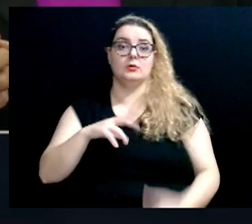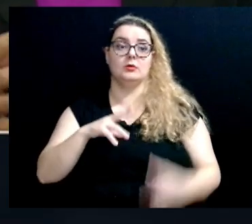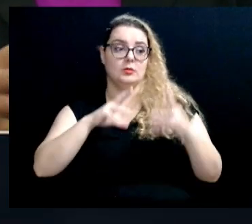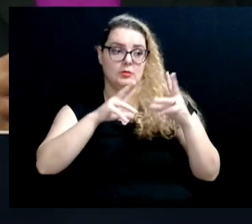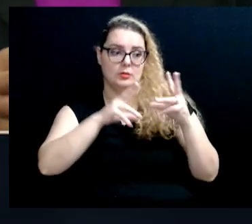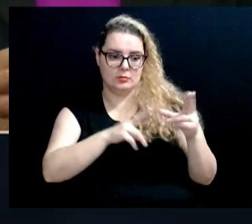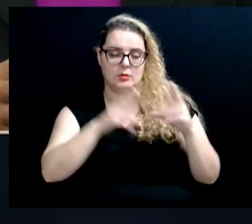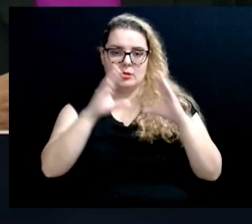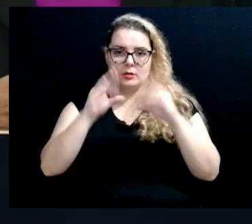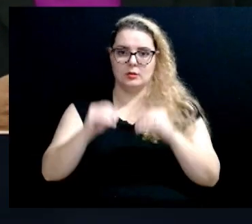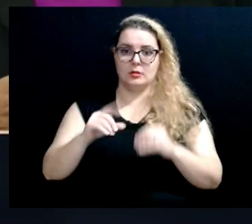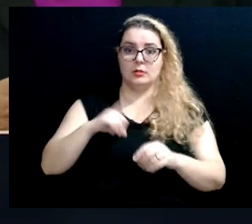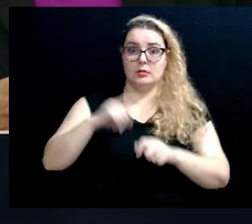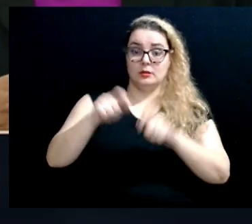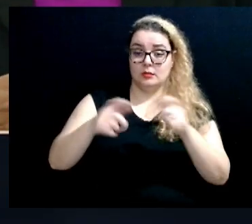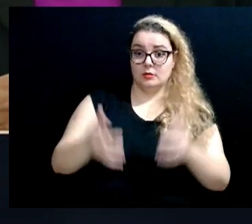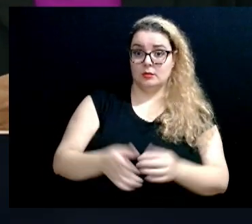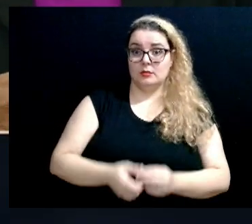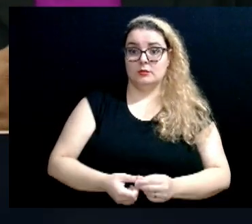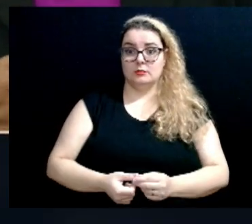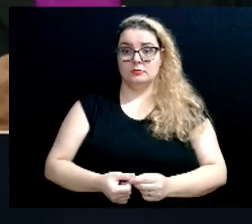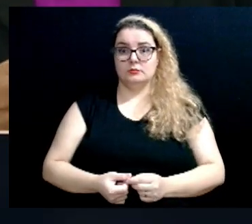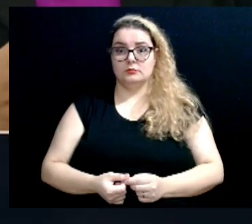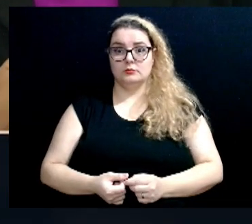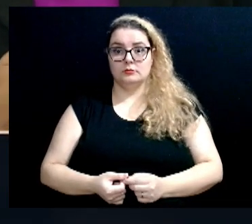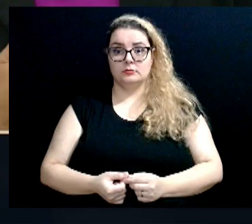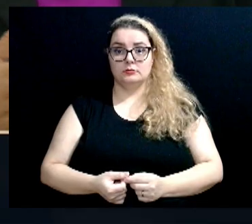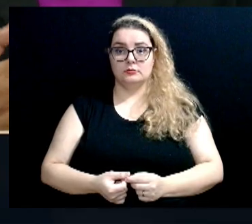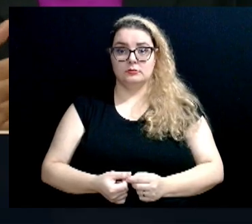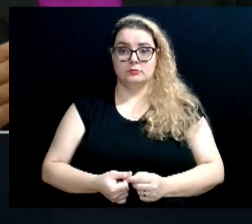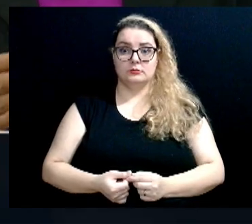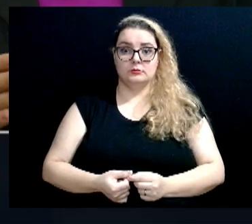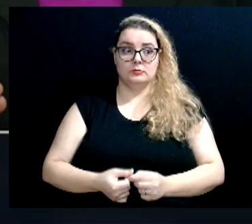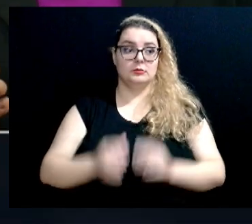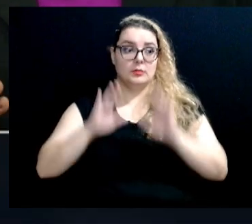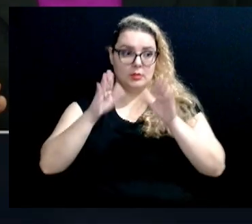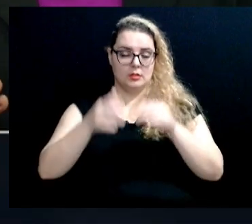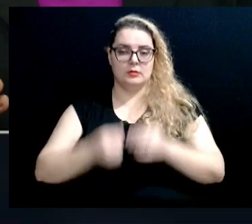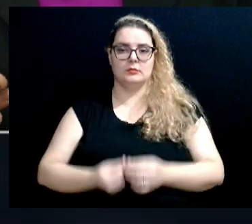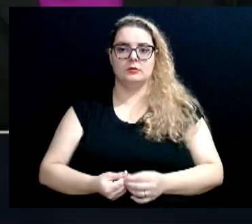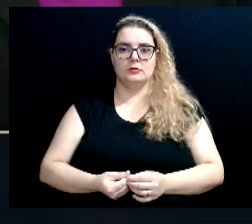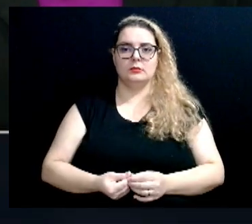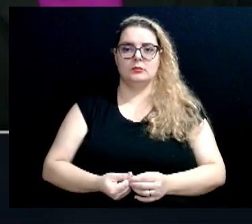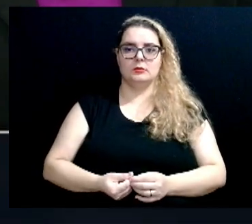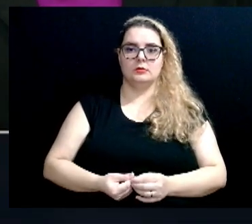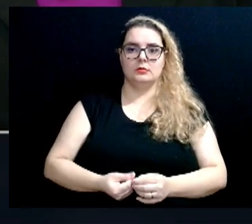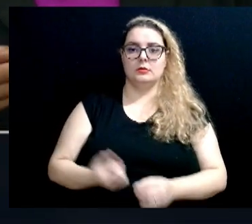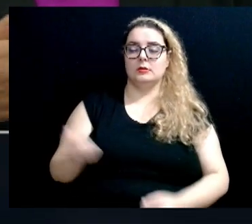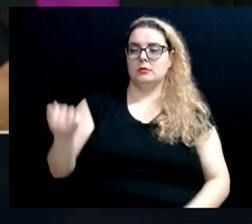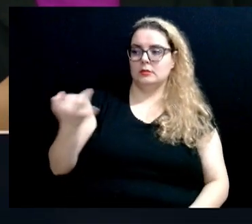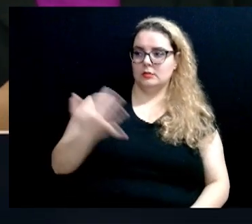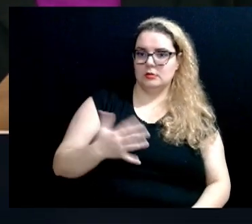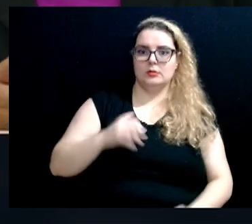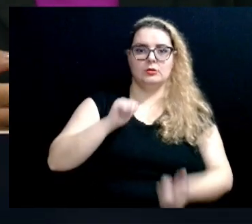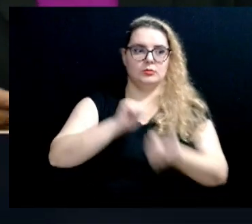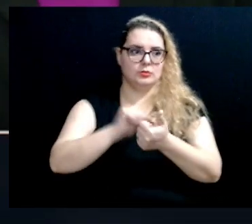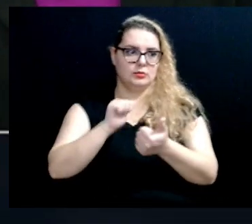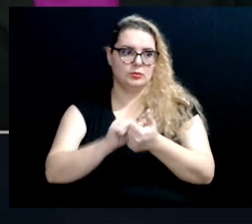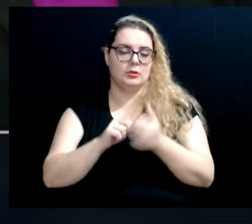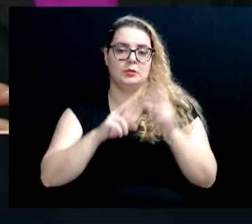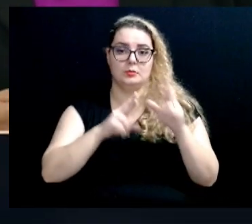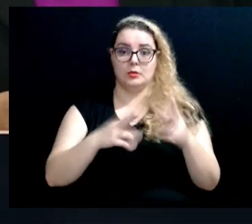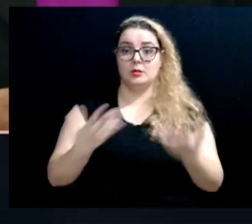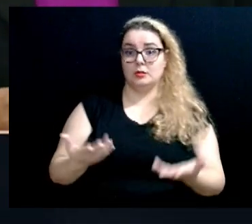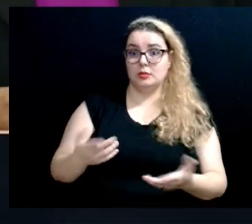se apega muito nessa quantia de qualidade de sono que o relógio